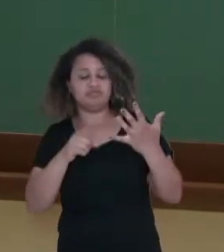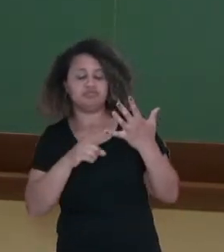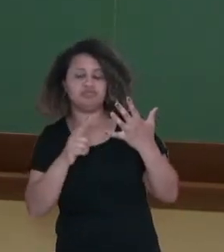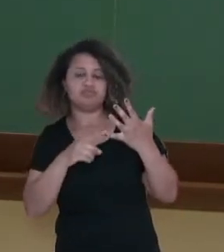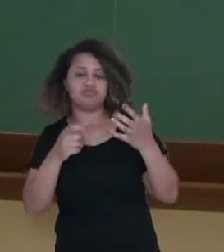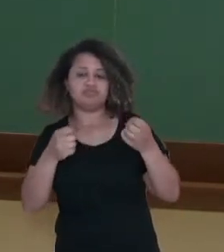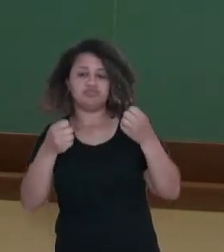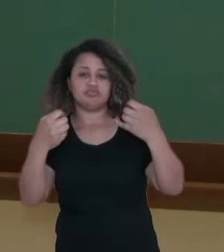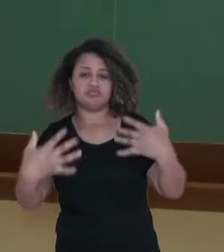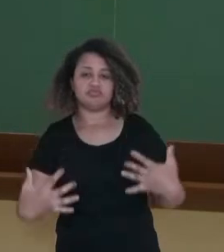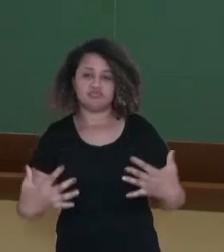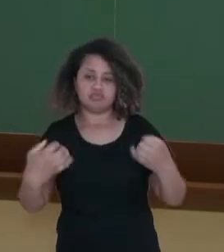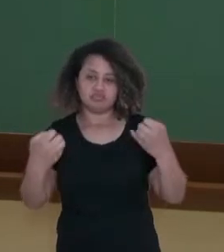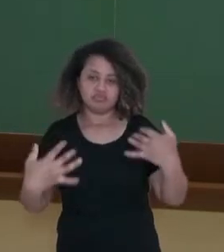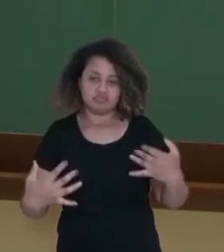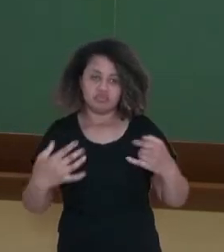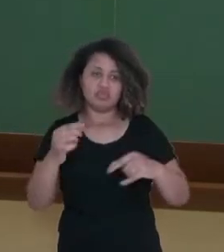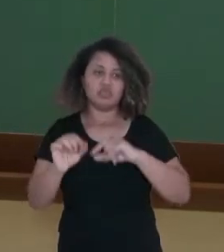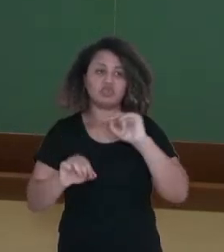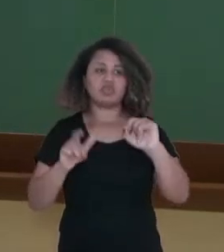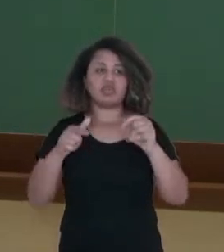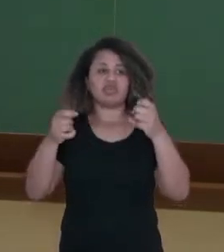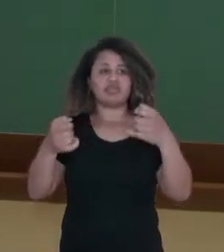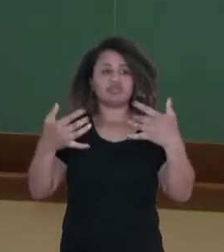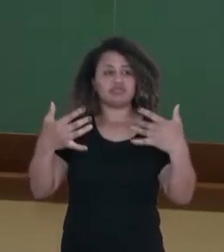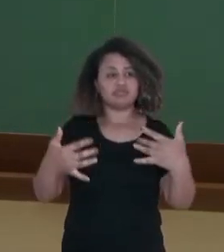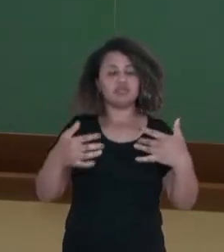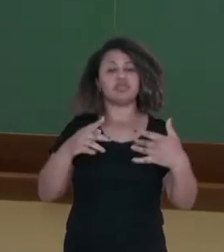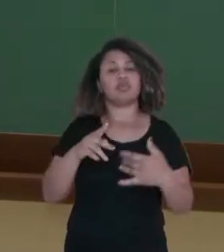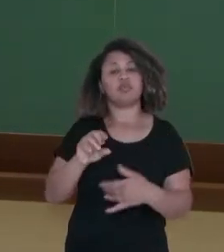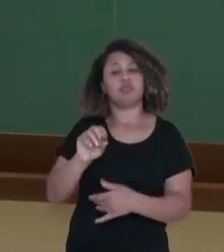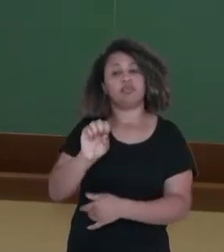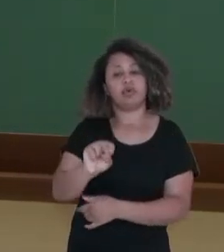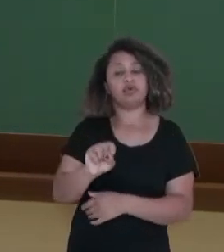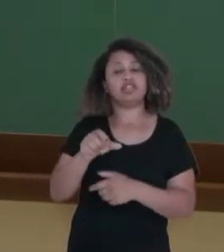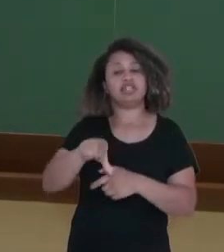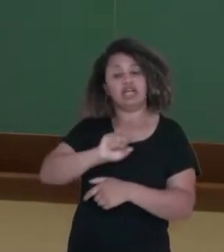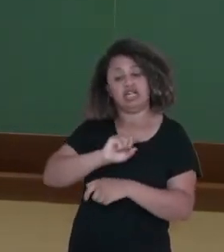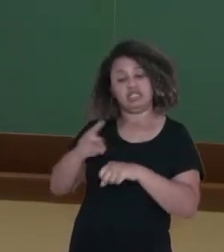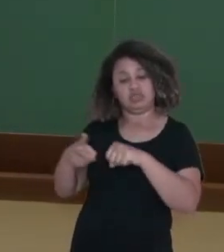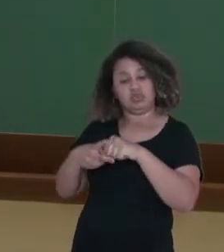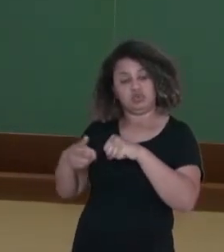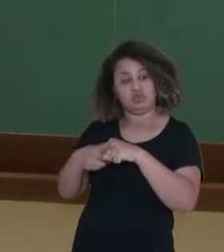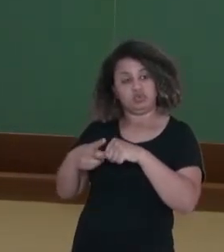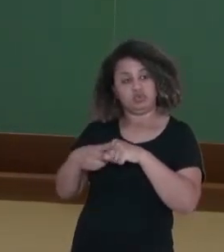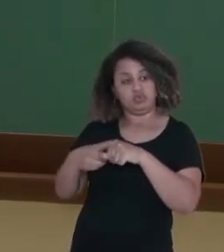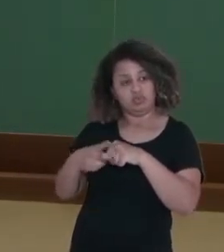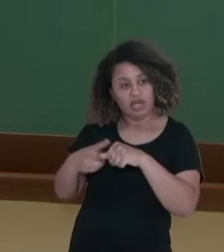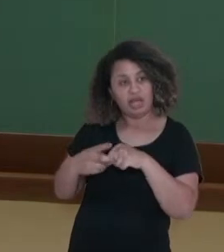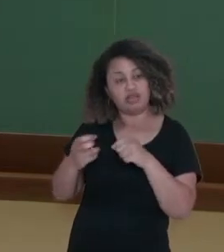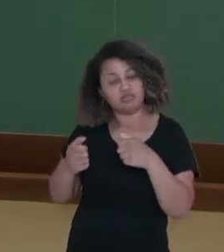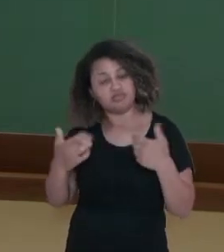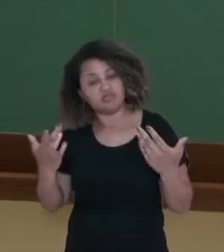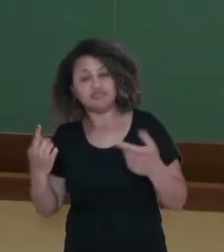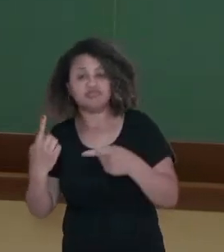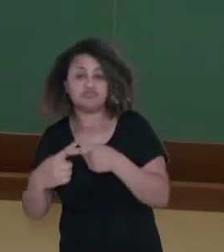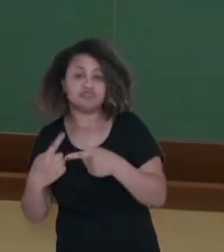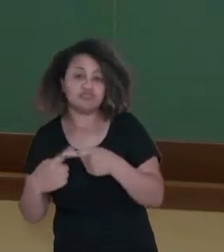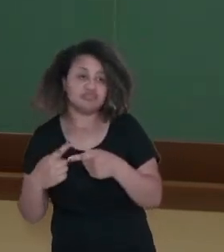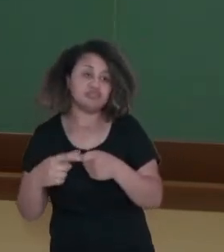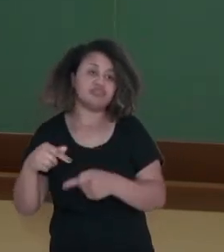Explicativa, que dá a ideia de explicação. Pois antes do verbo, por quanto, porque, que. Vou dar um outro